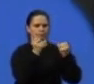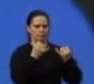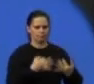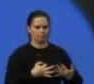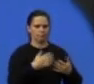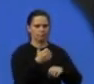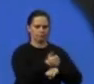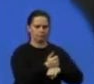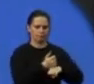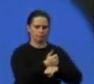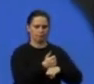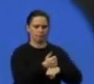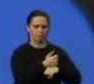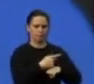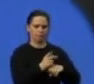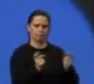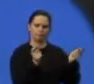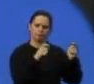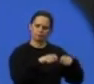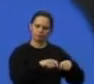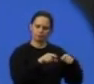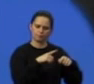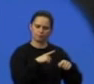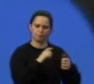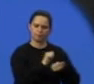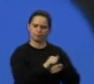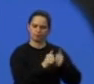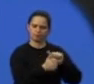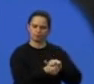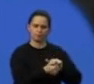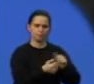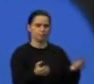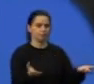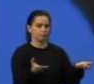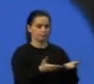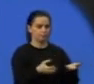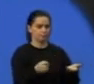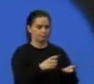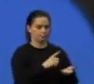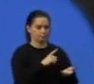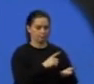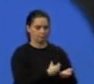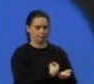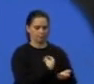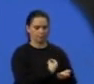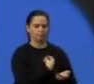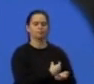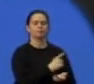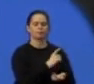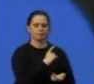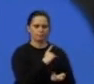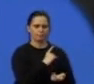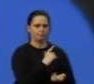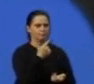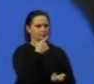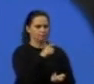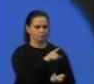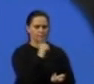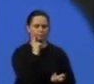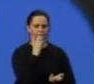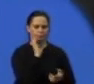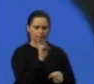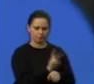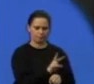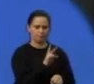um profissional capacitado, habilitado e atualizado, principalmente, terá melhores condições de prestar os